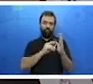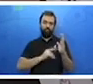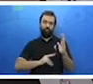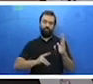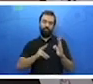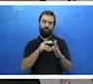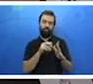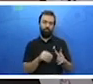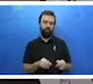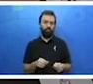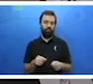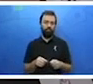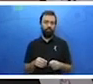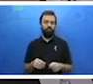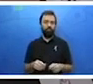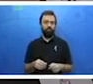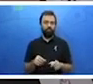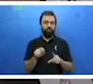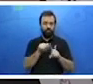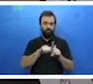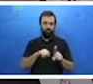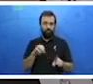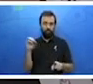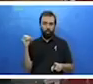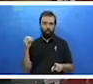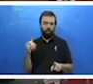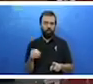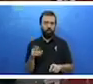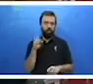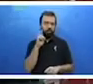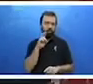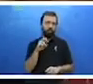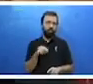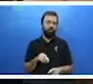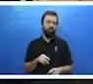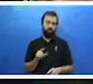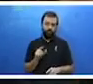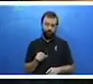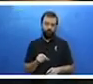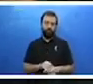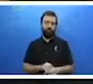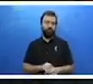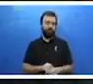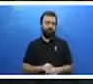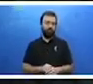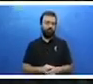do Outubro Rosa? Já mandou para a professora? Nós estamos na quarta-feira, hein?